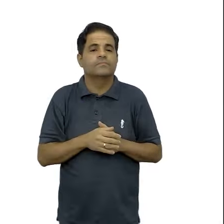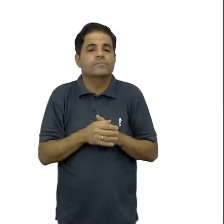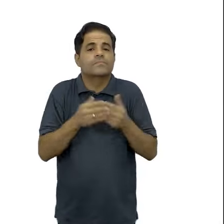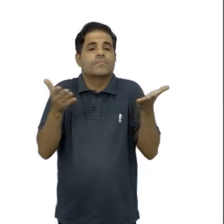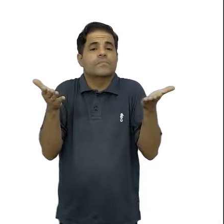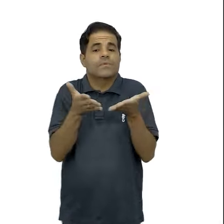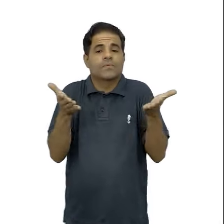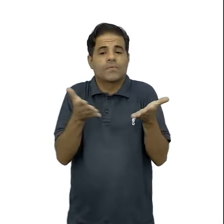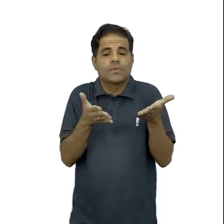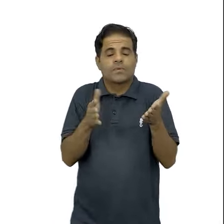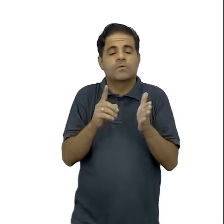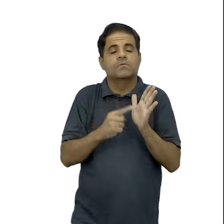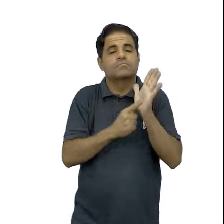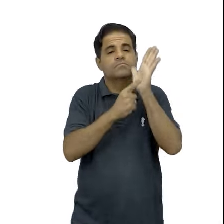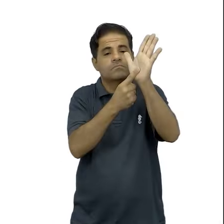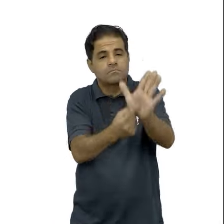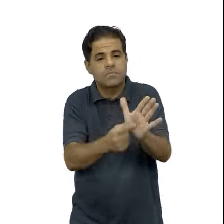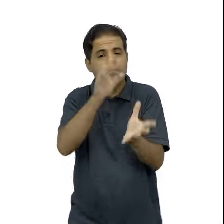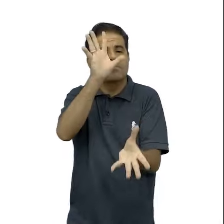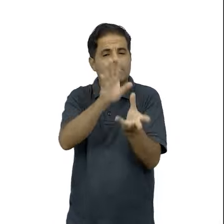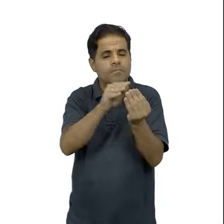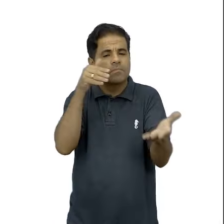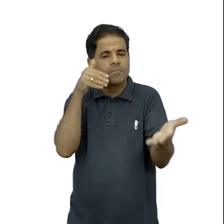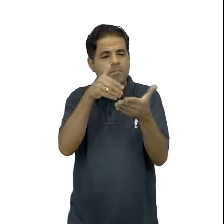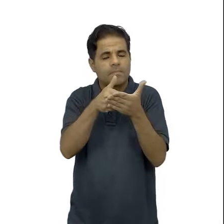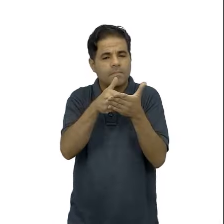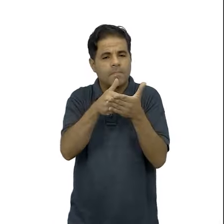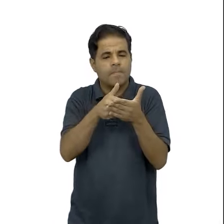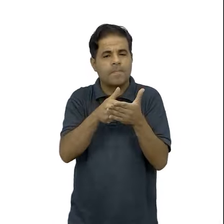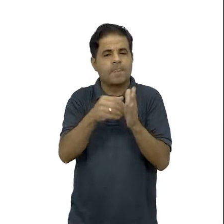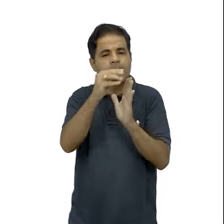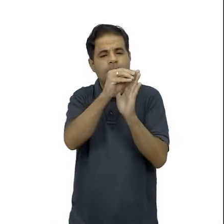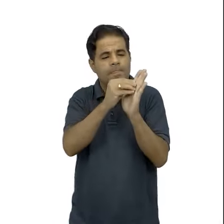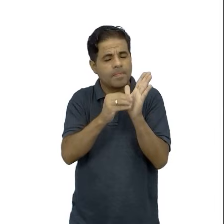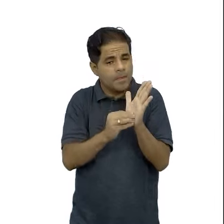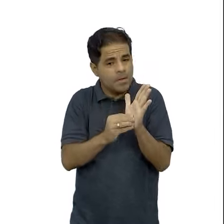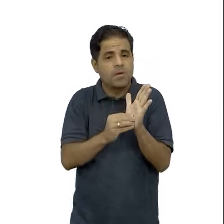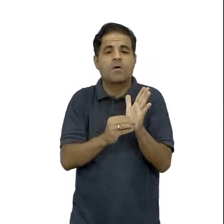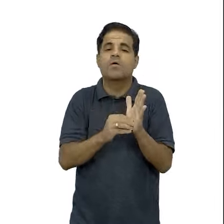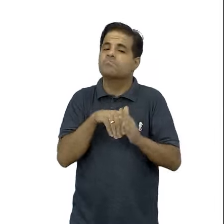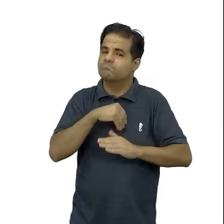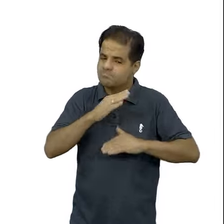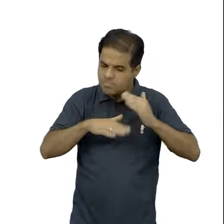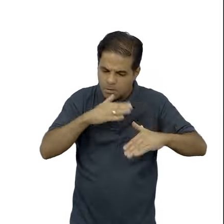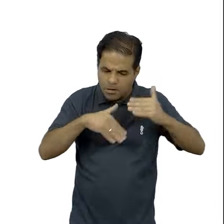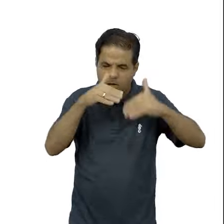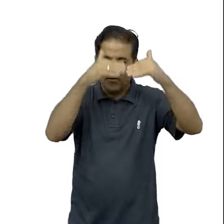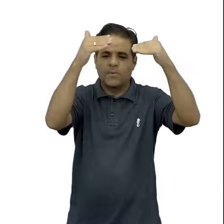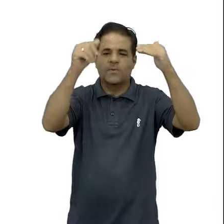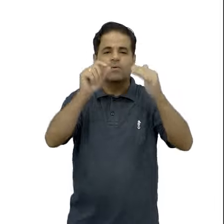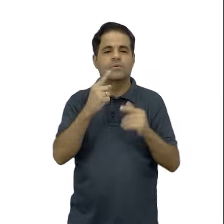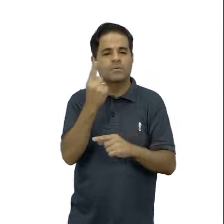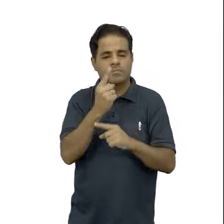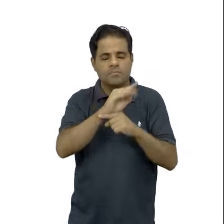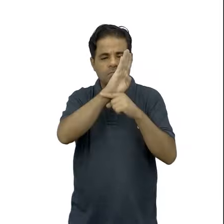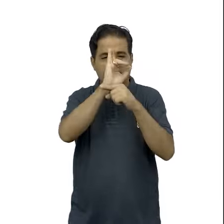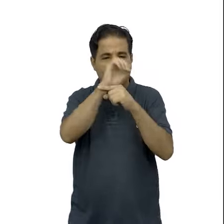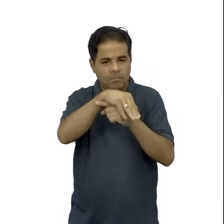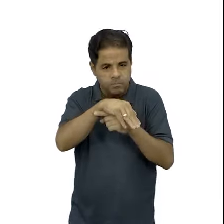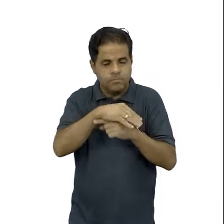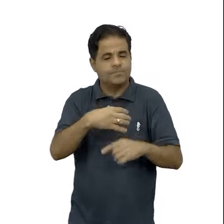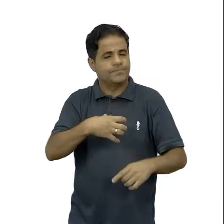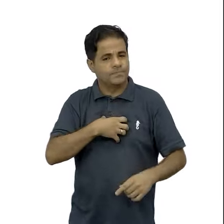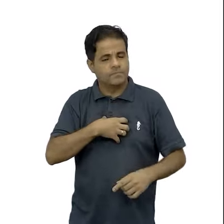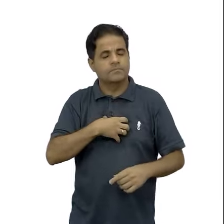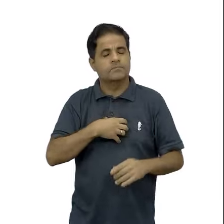Hoje, faremos uma apresentação breve do roteiro formativo que será desenvolvido no primeiro bimestre, como forma